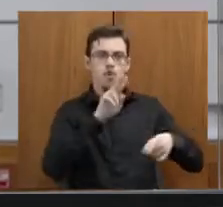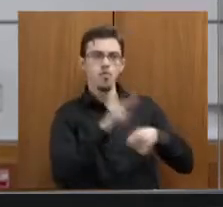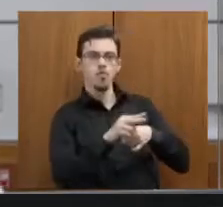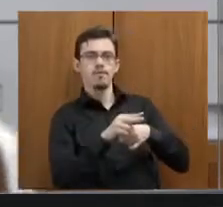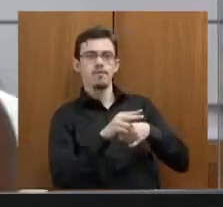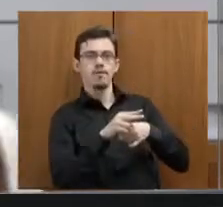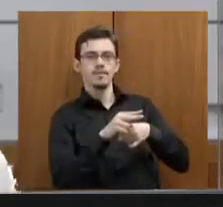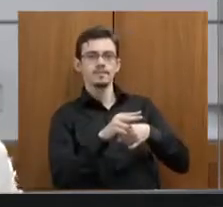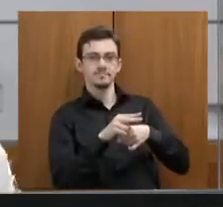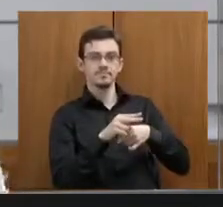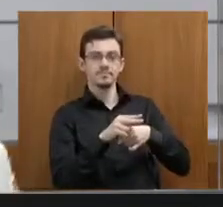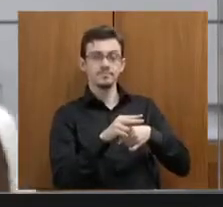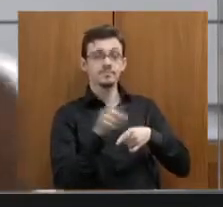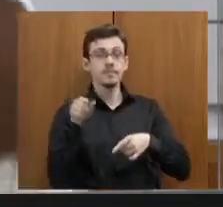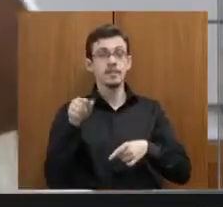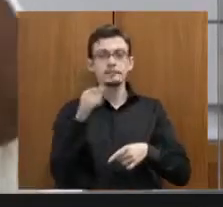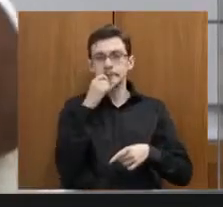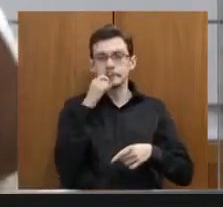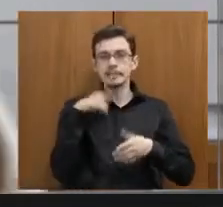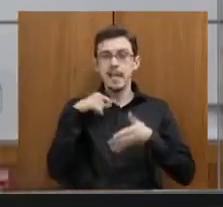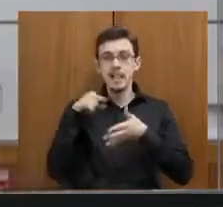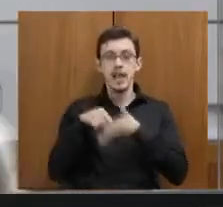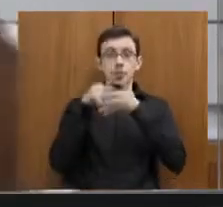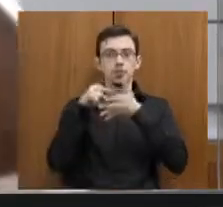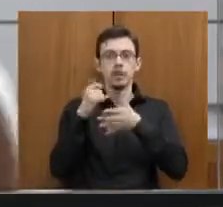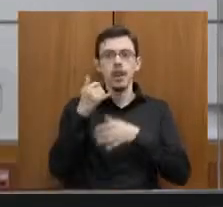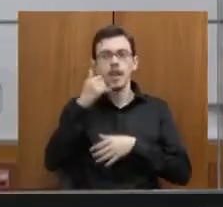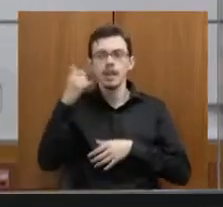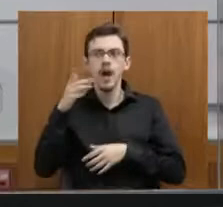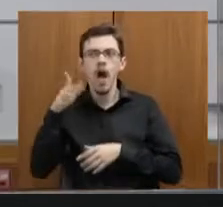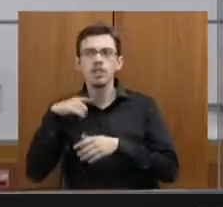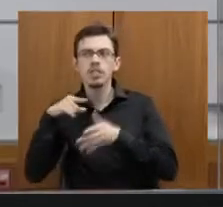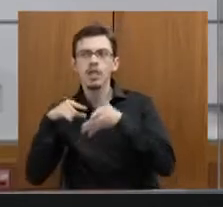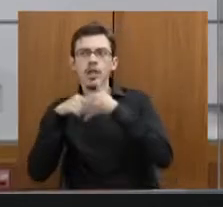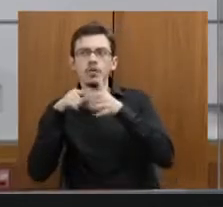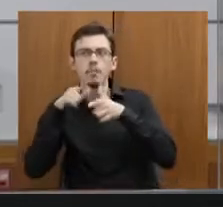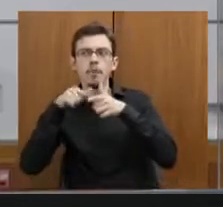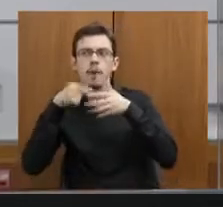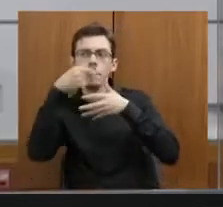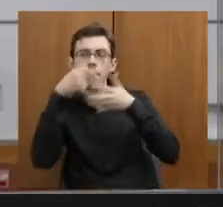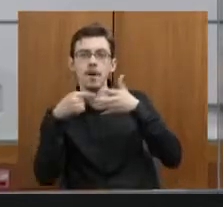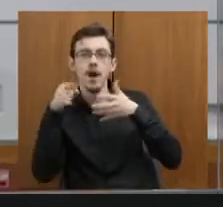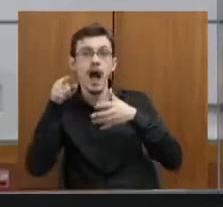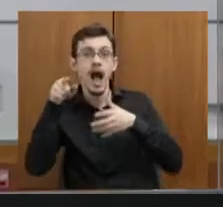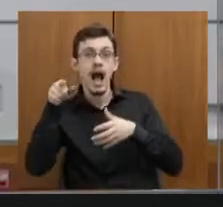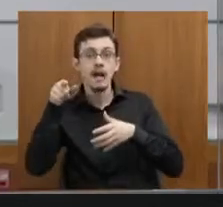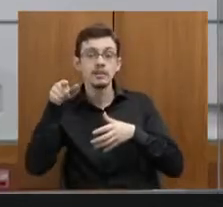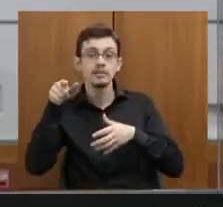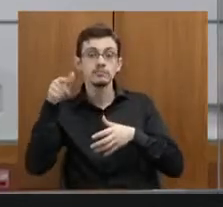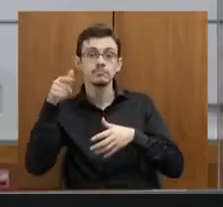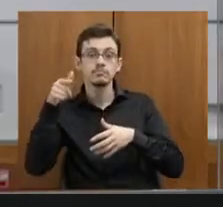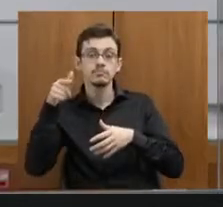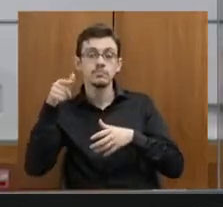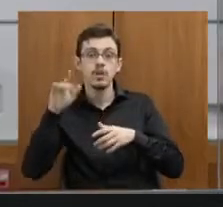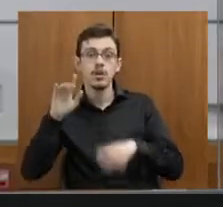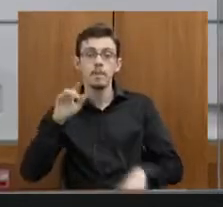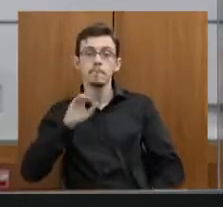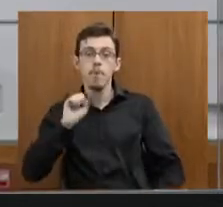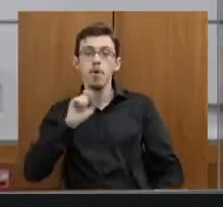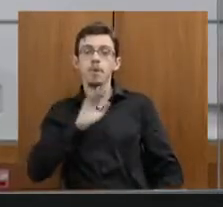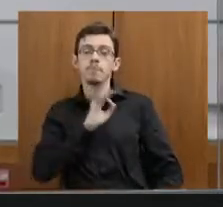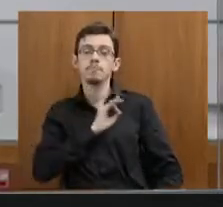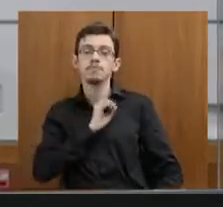que é o responsável se faz uma denúncia aguarda com parece lá para poder ver a quem foi que violou a sua casa como que foi isso